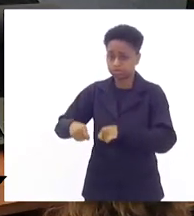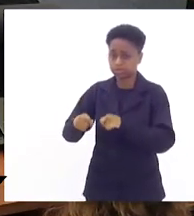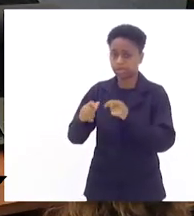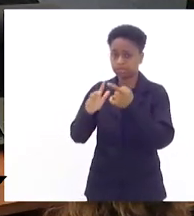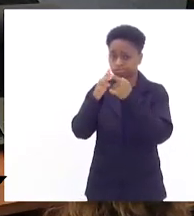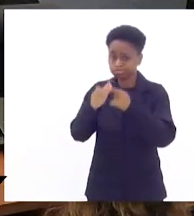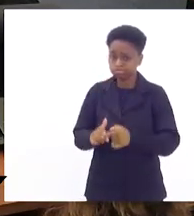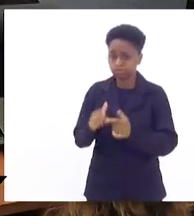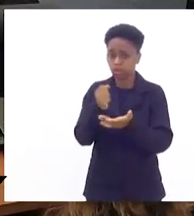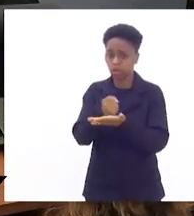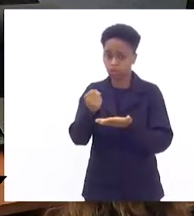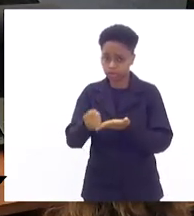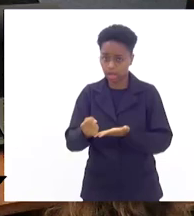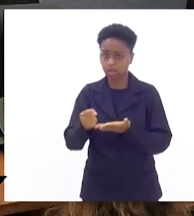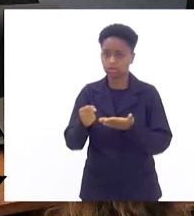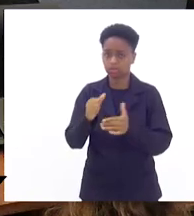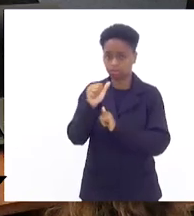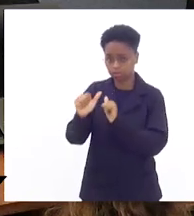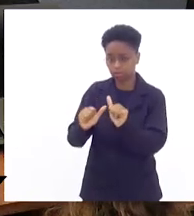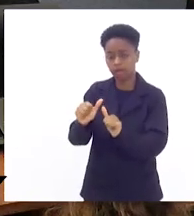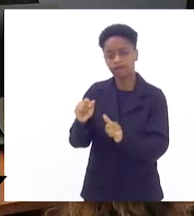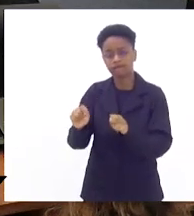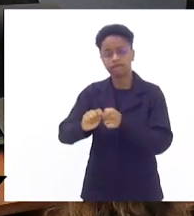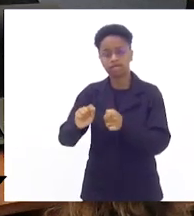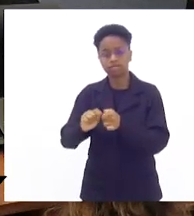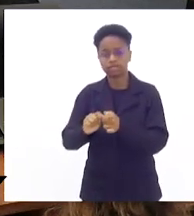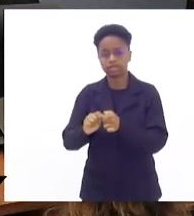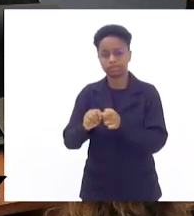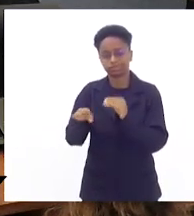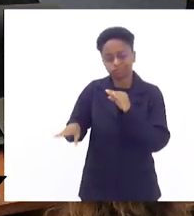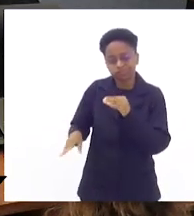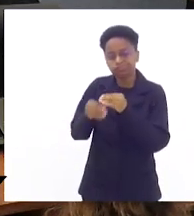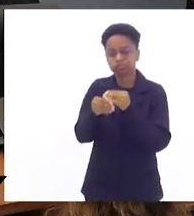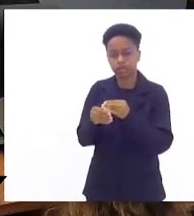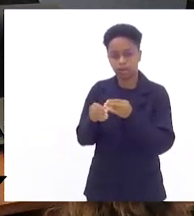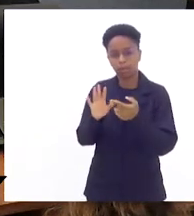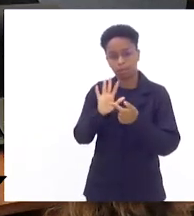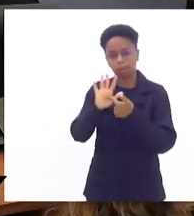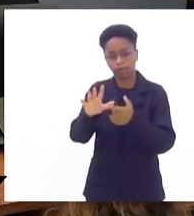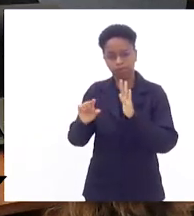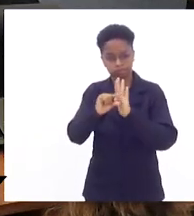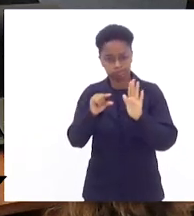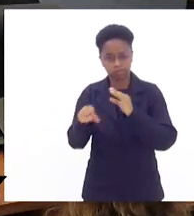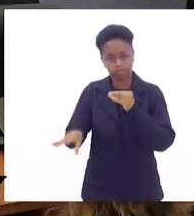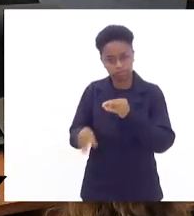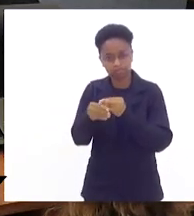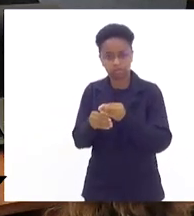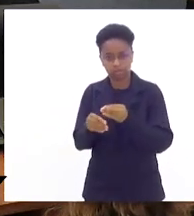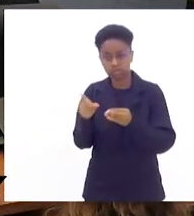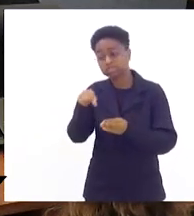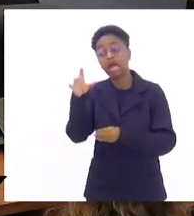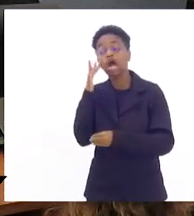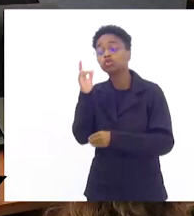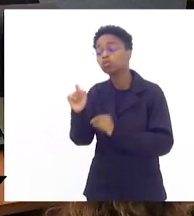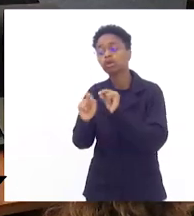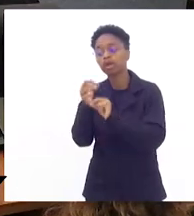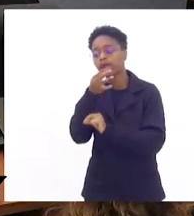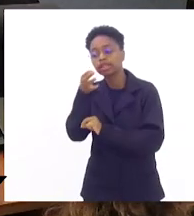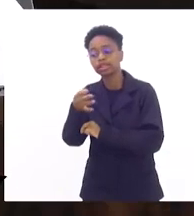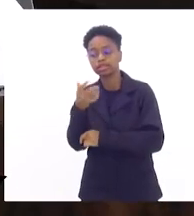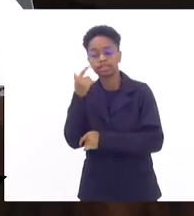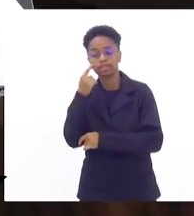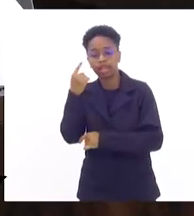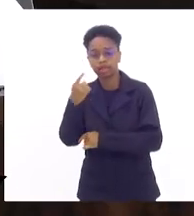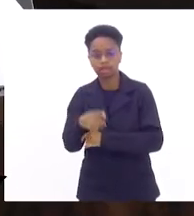e fazer, né, um aditivo aí, incluindo esgoto, São João de Meriti. O que você acha dessa ideia? Acho